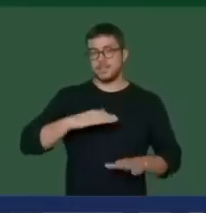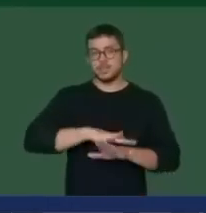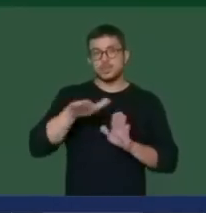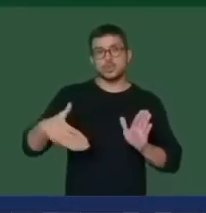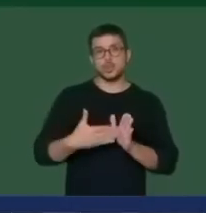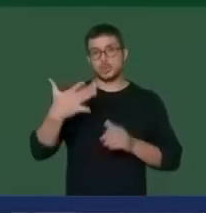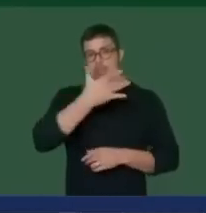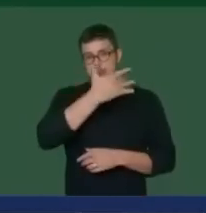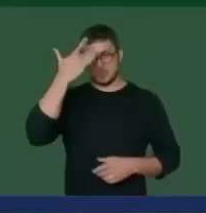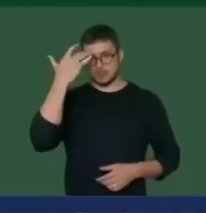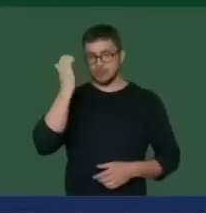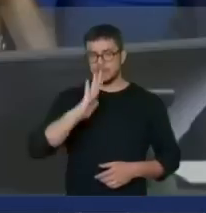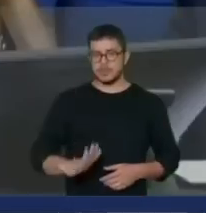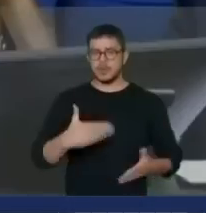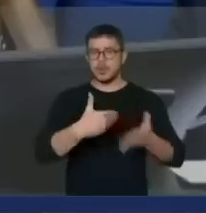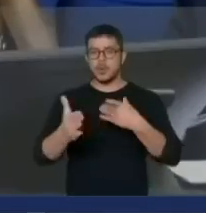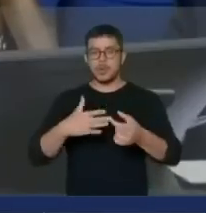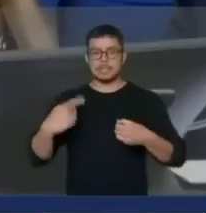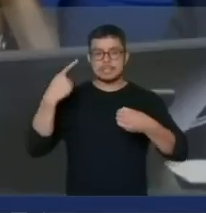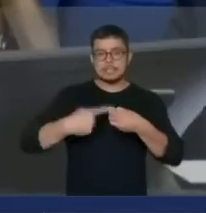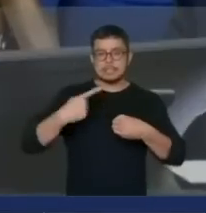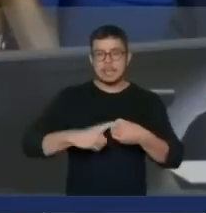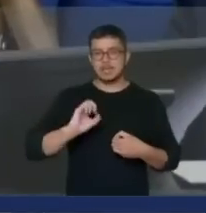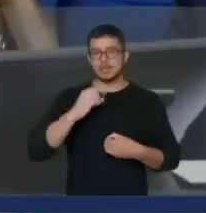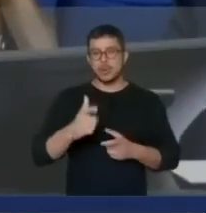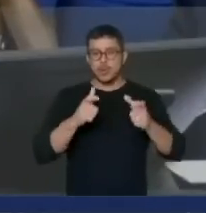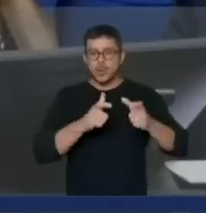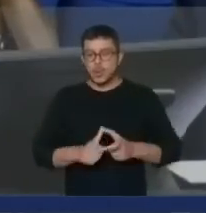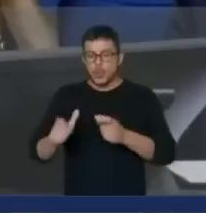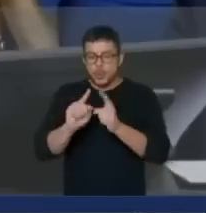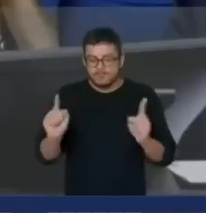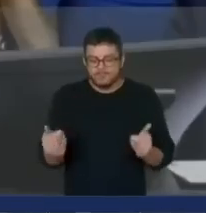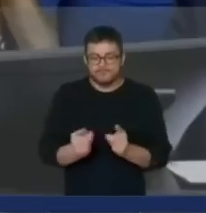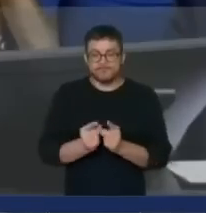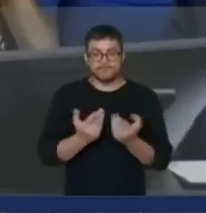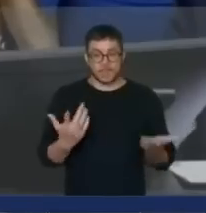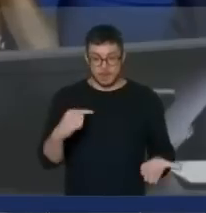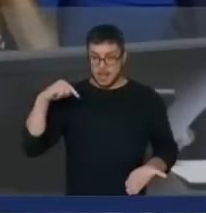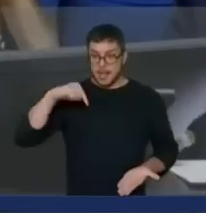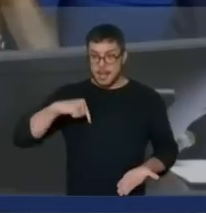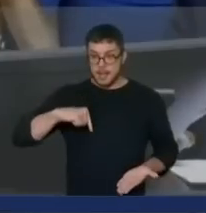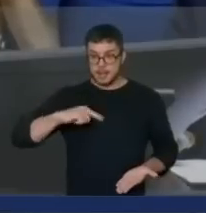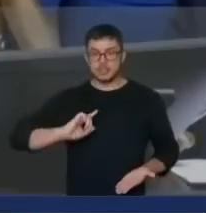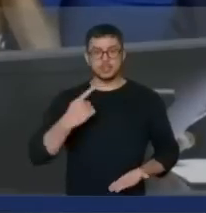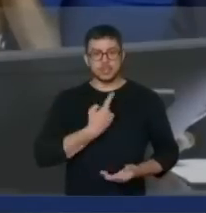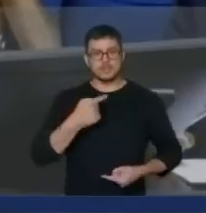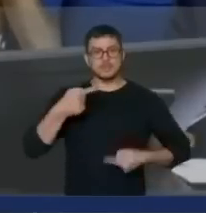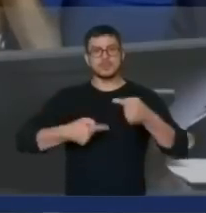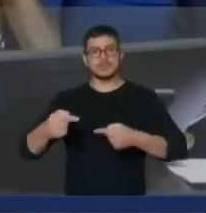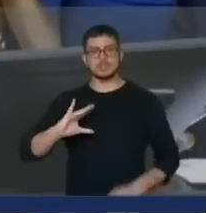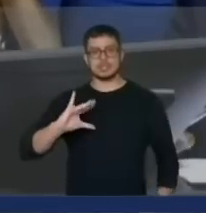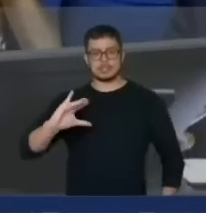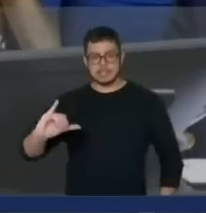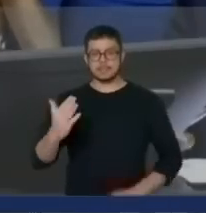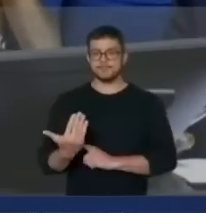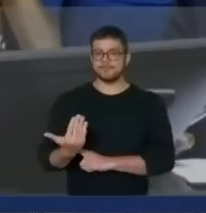cidade, vila, povoado ou comunidade. Nesta casa estaremos debatendo ciência,